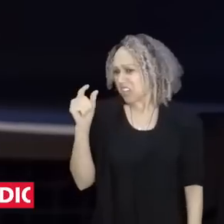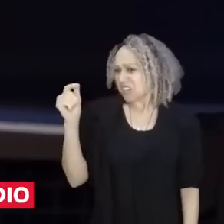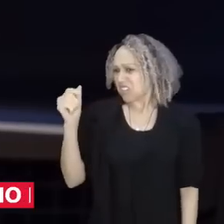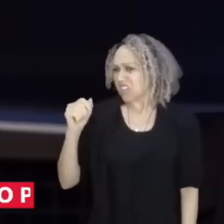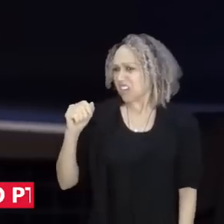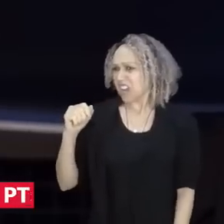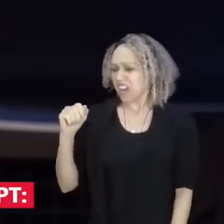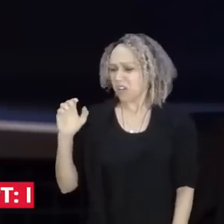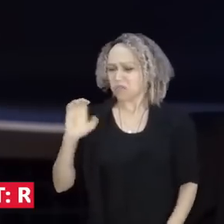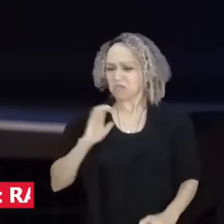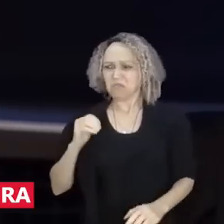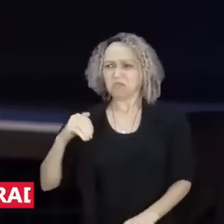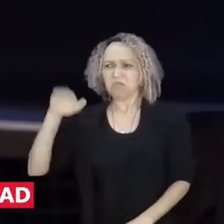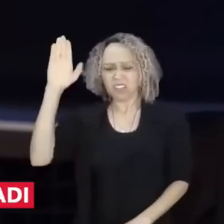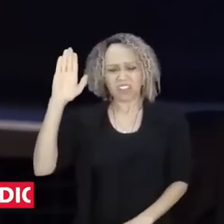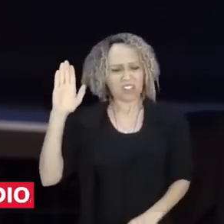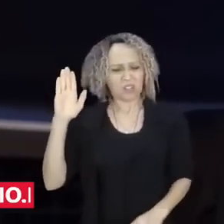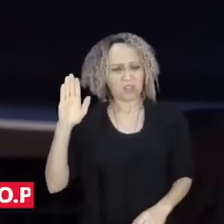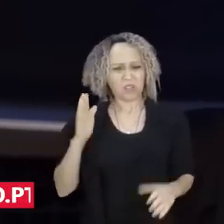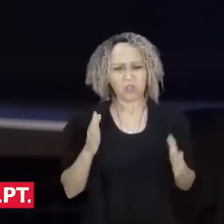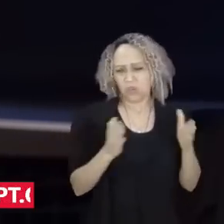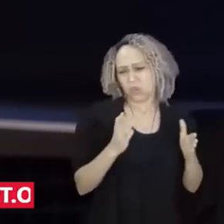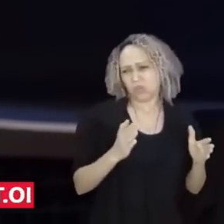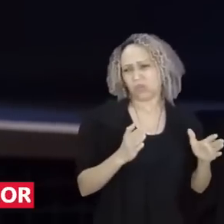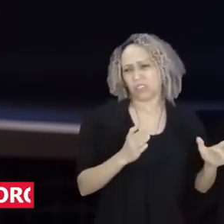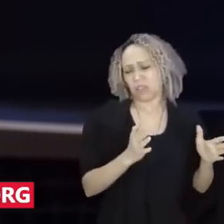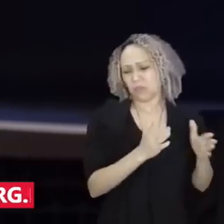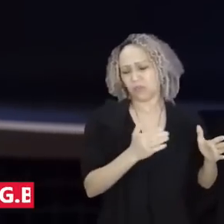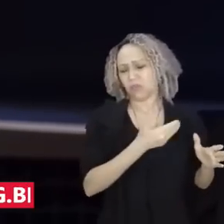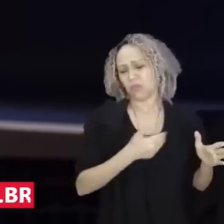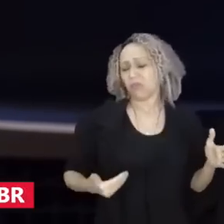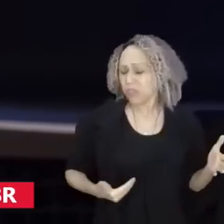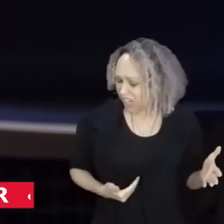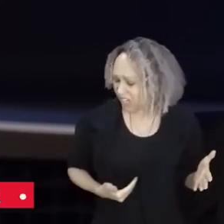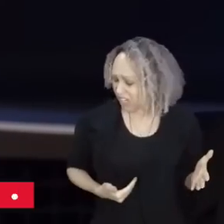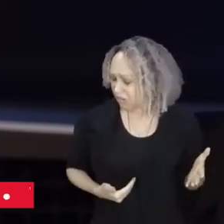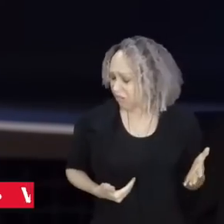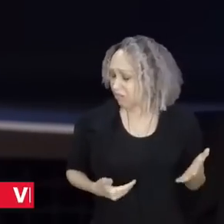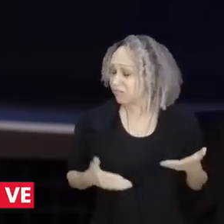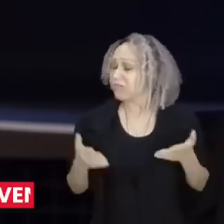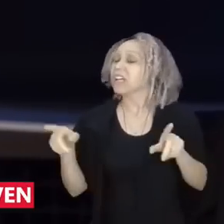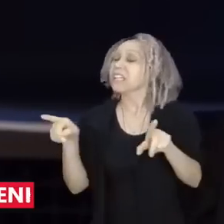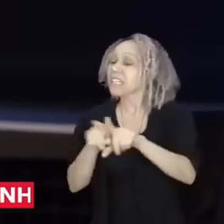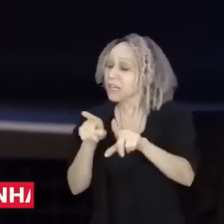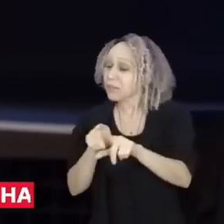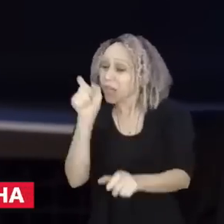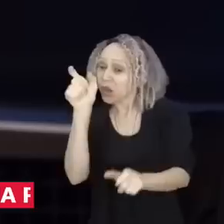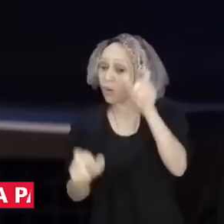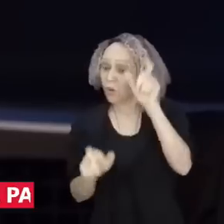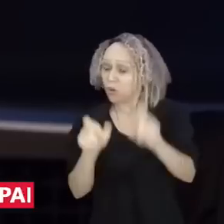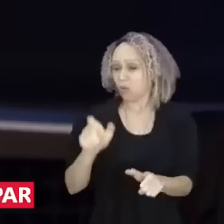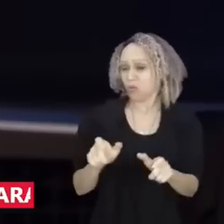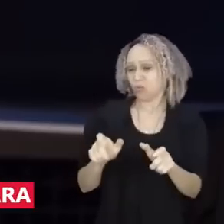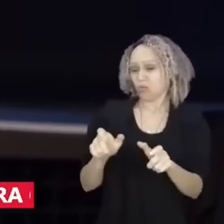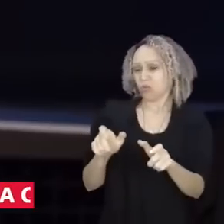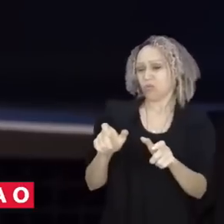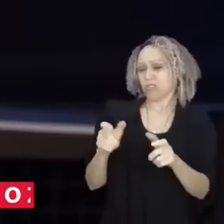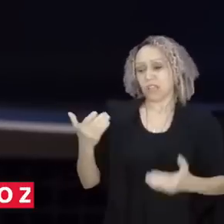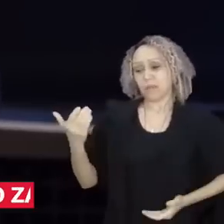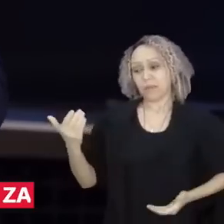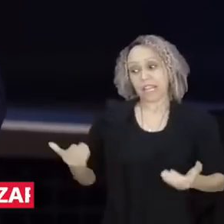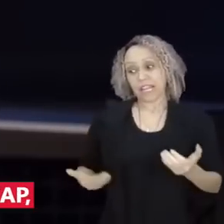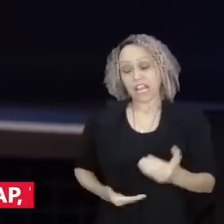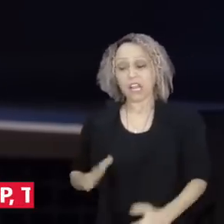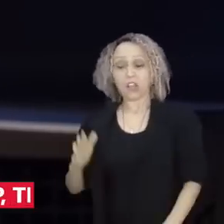que ganham salário mínimo, porque nós provamos que é possível governar para todos de verdade. E governar para todos de